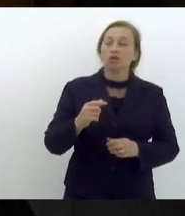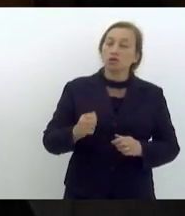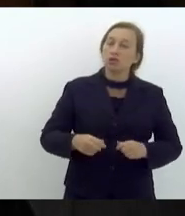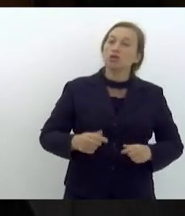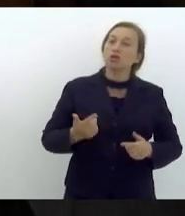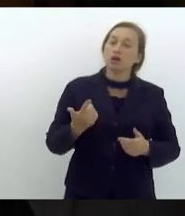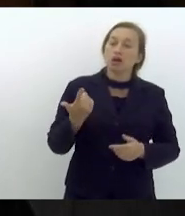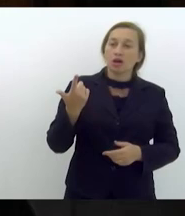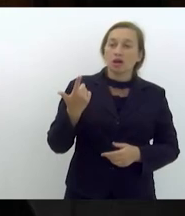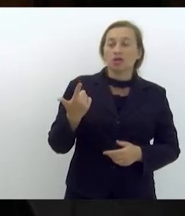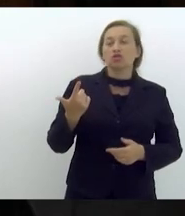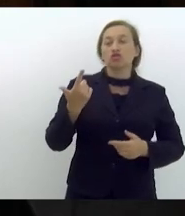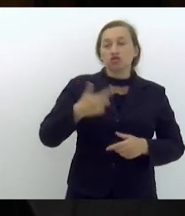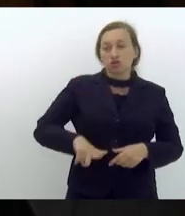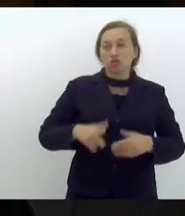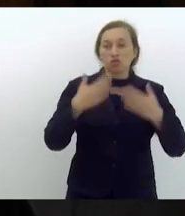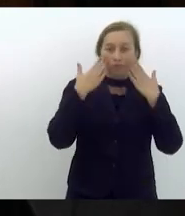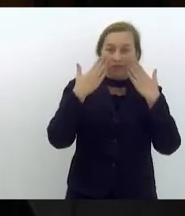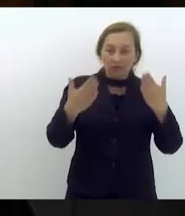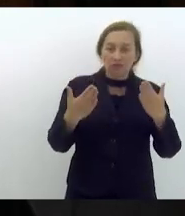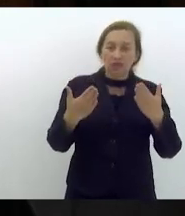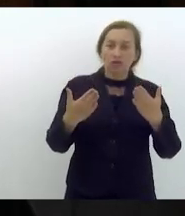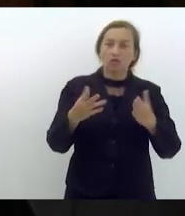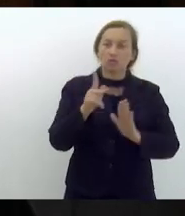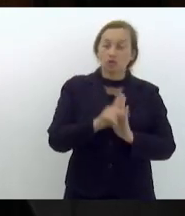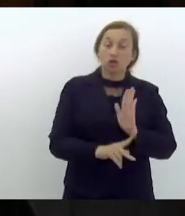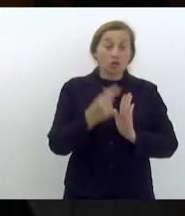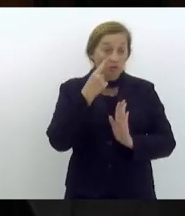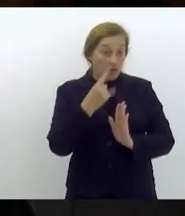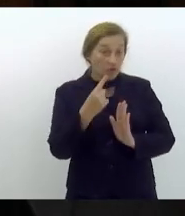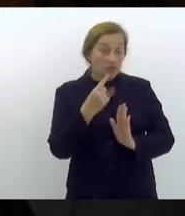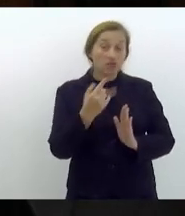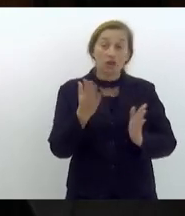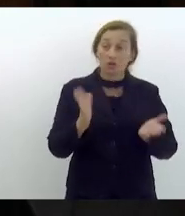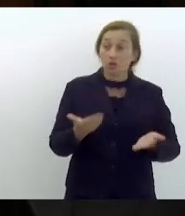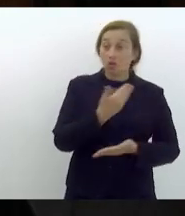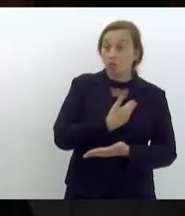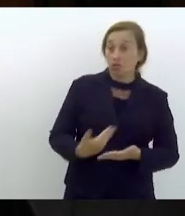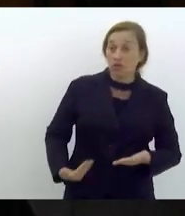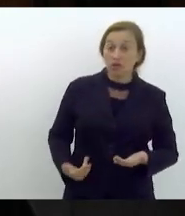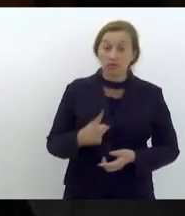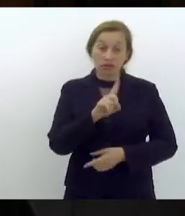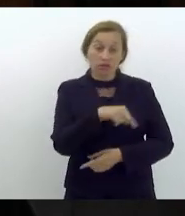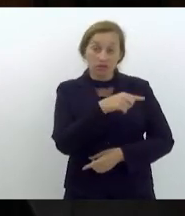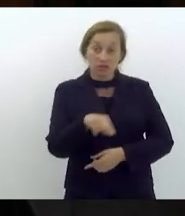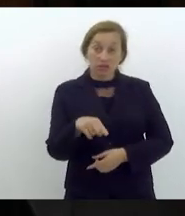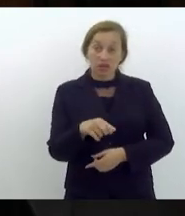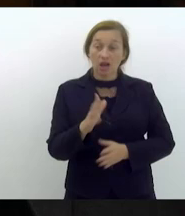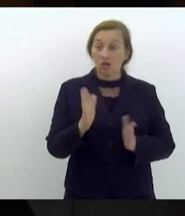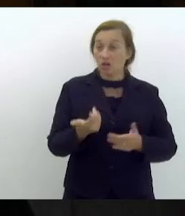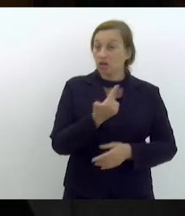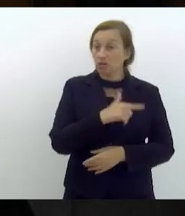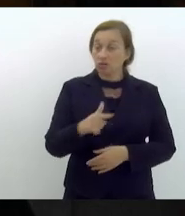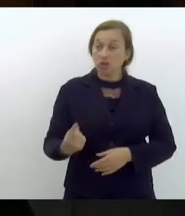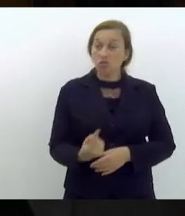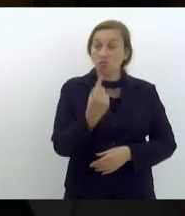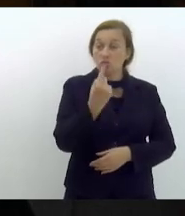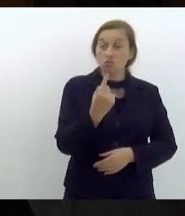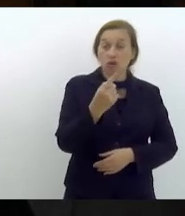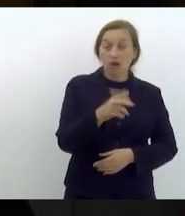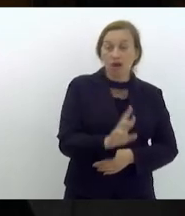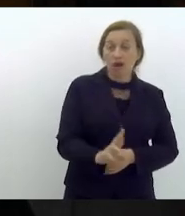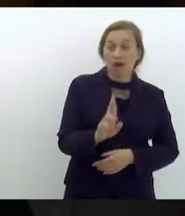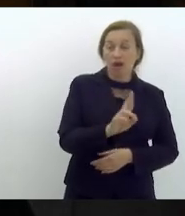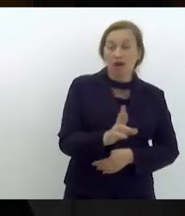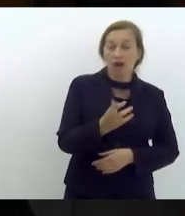Vamos ver se agora o governo vai rejeitá-lo que agora não tem mais um real da Cedae